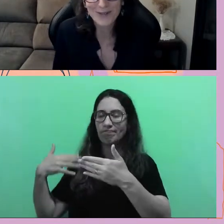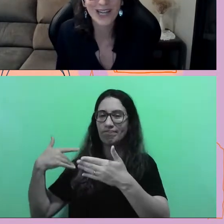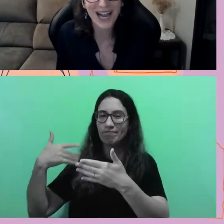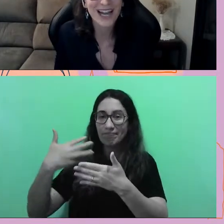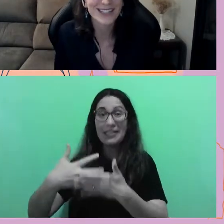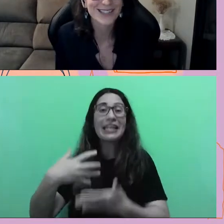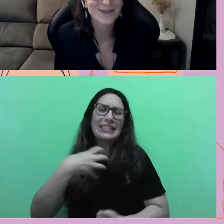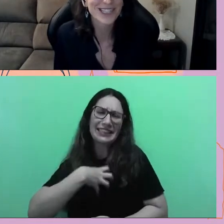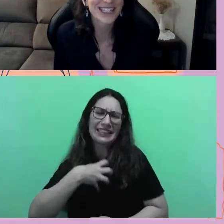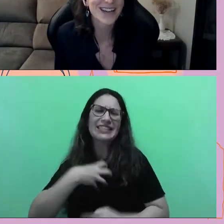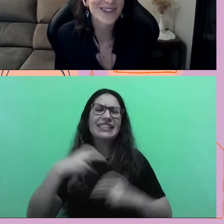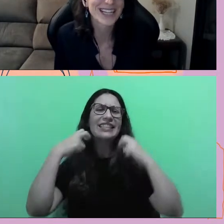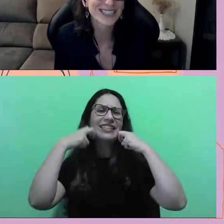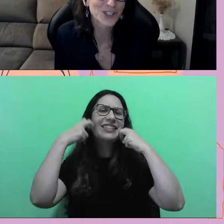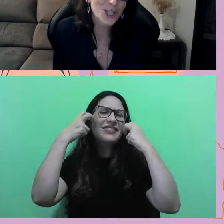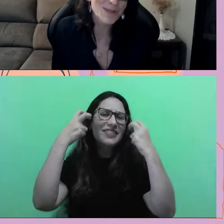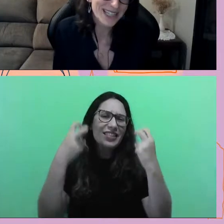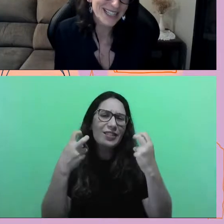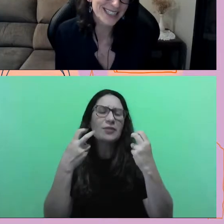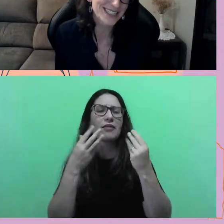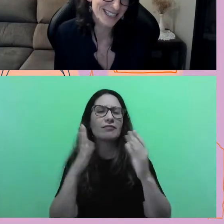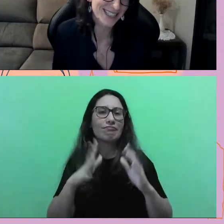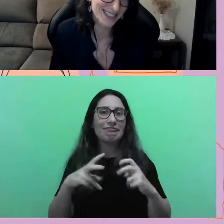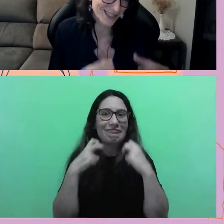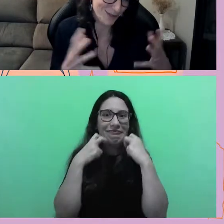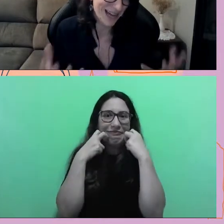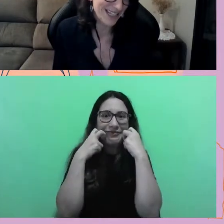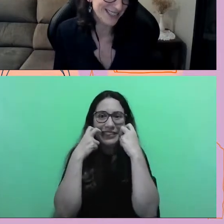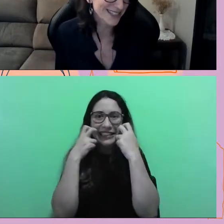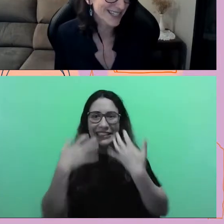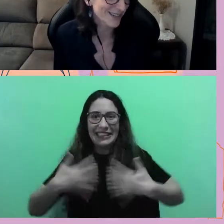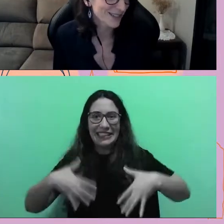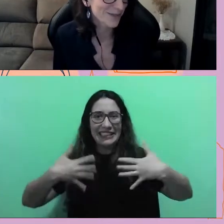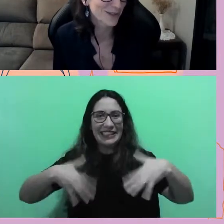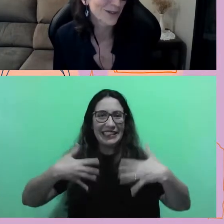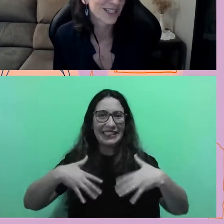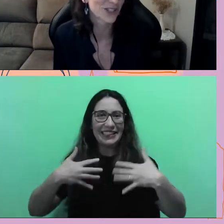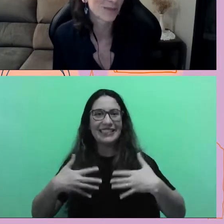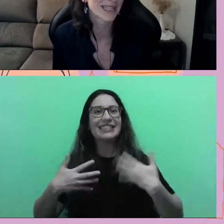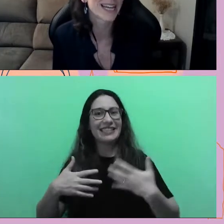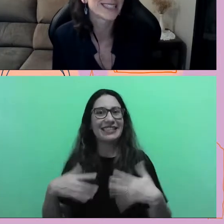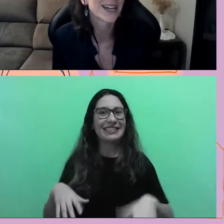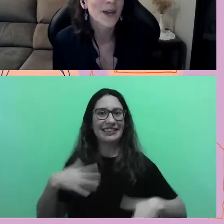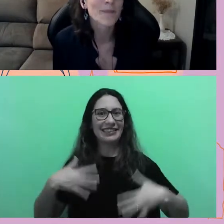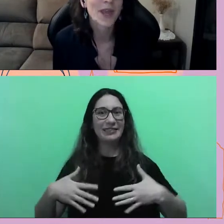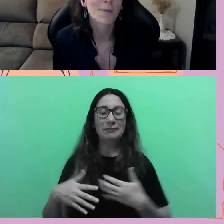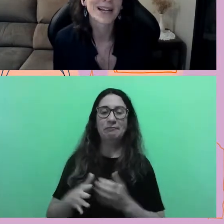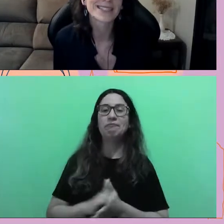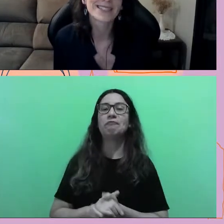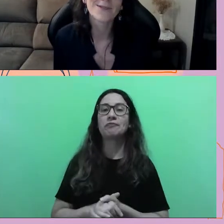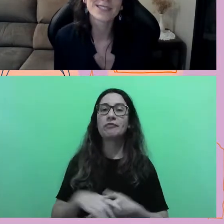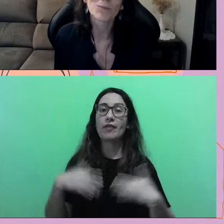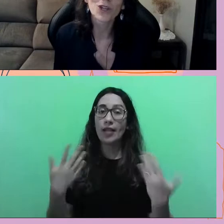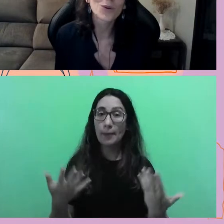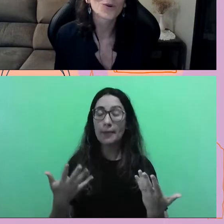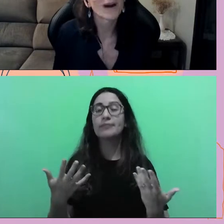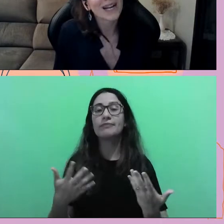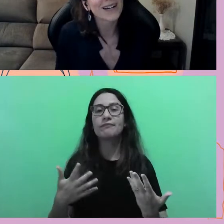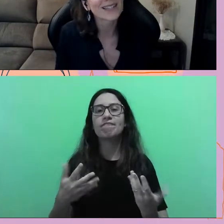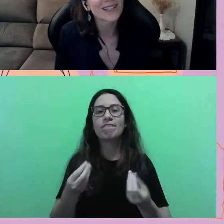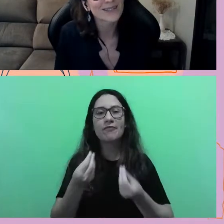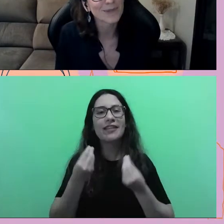sinta envergonhada, enfim, né, mas tímida nesse lugar, assim, né, da vergonha, da timidez, mas deve ser